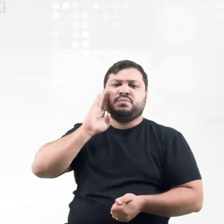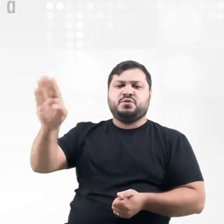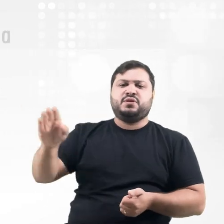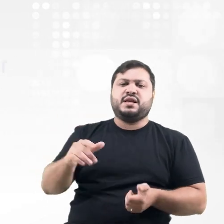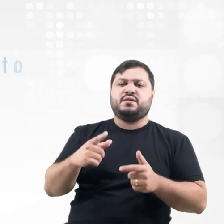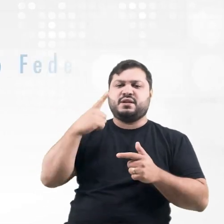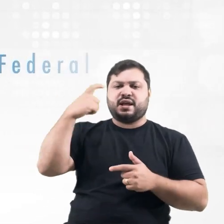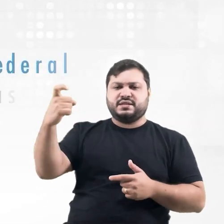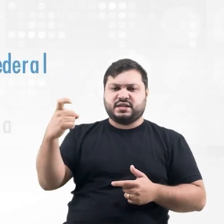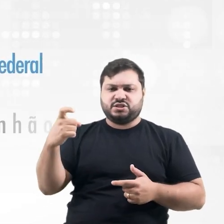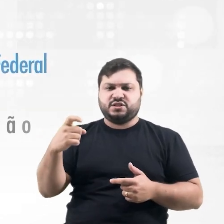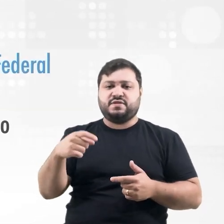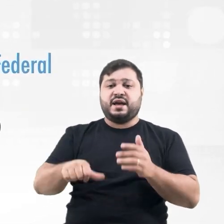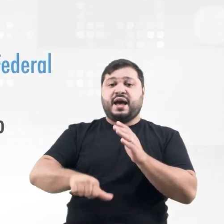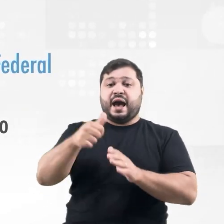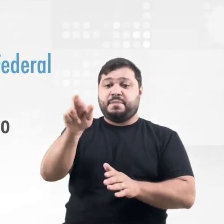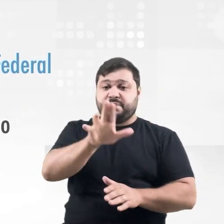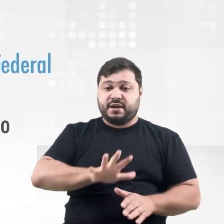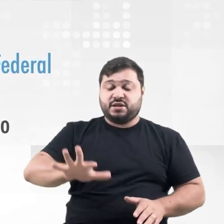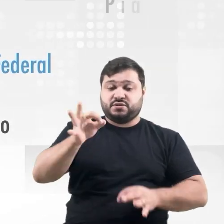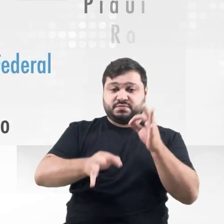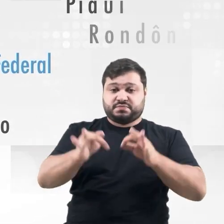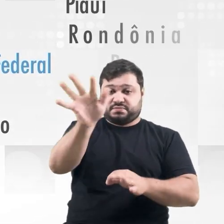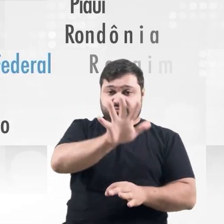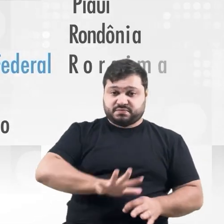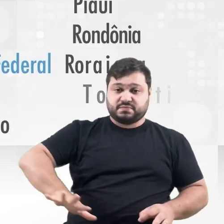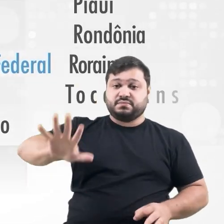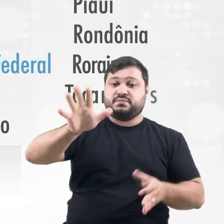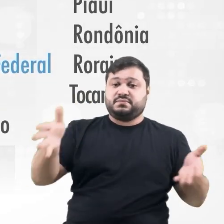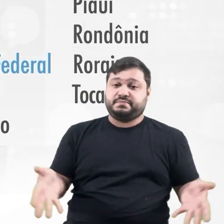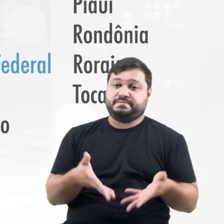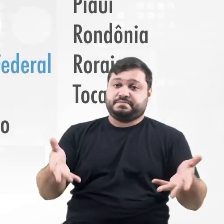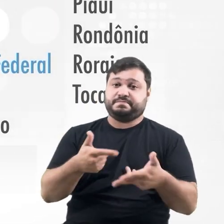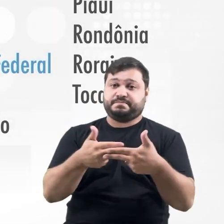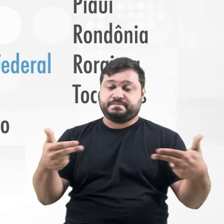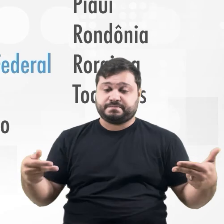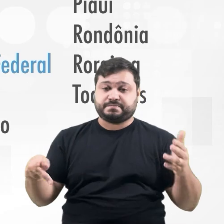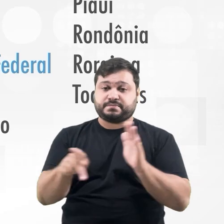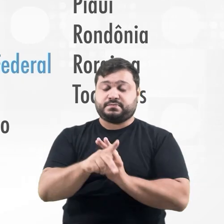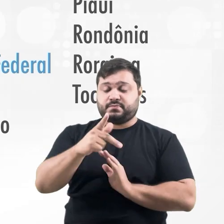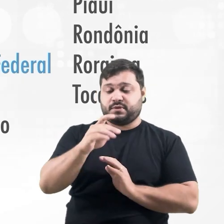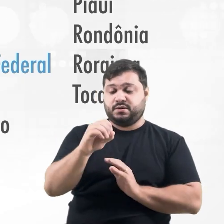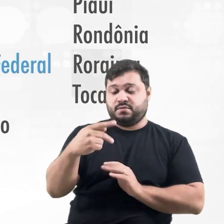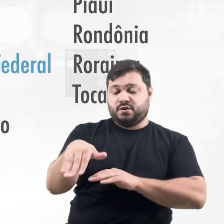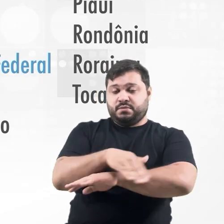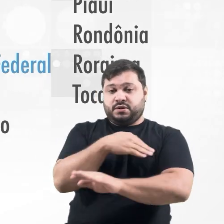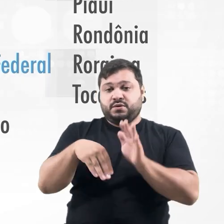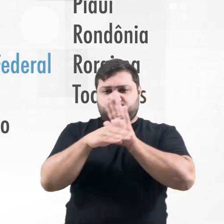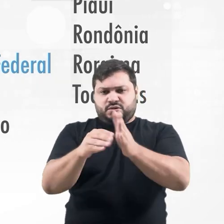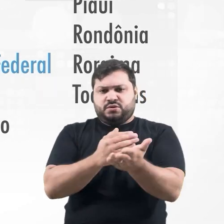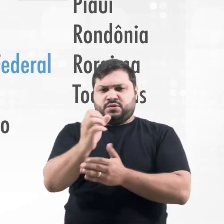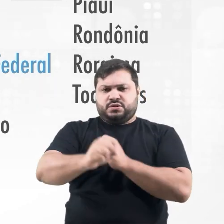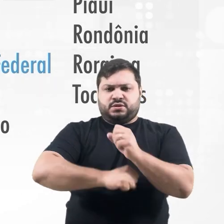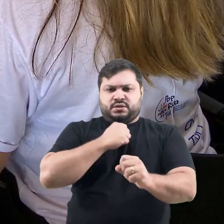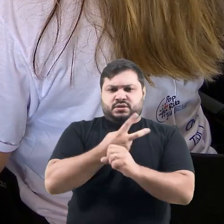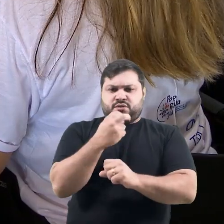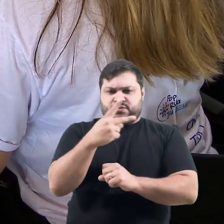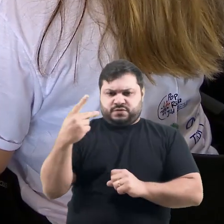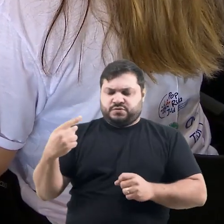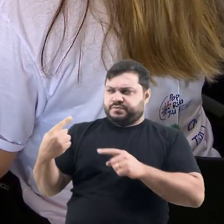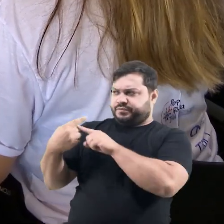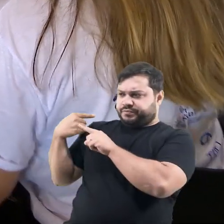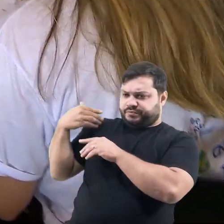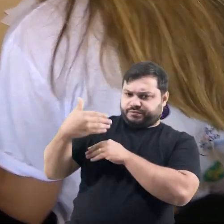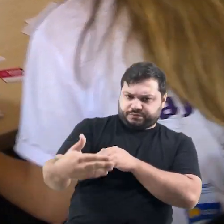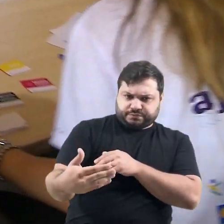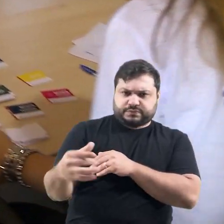na iniciativa, a Primeira Região da Justiça Federal promove ações do Pop Rua Ajude desde 2021. De lá